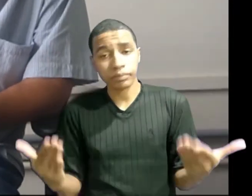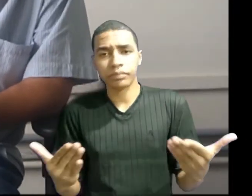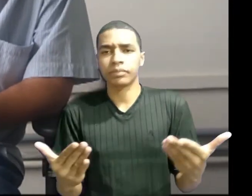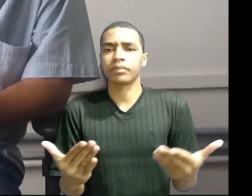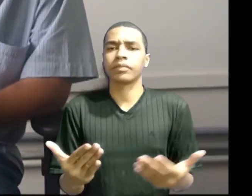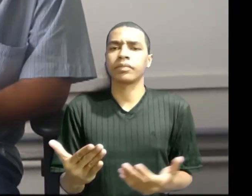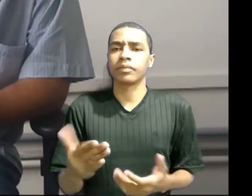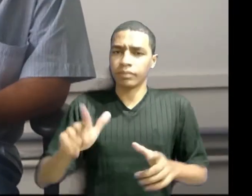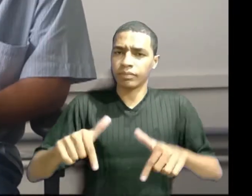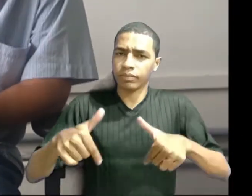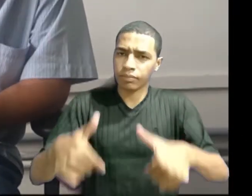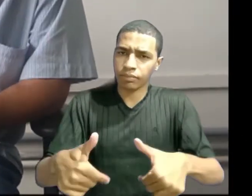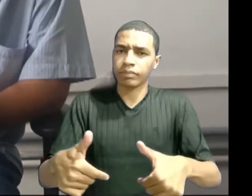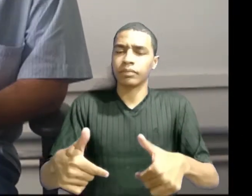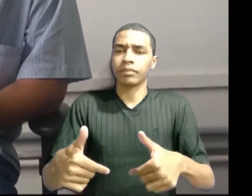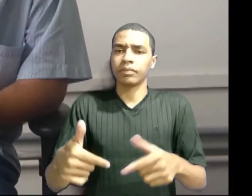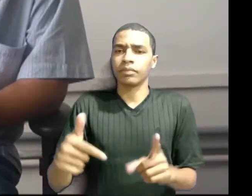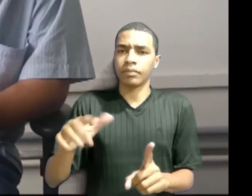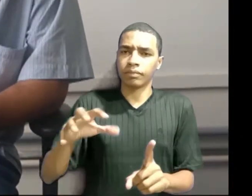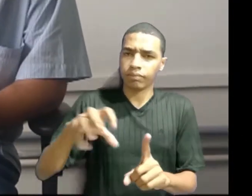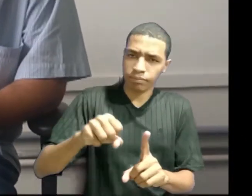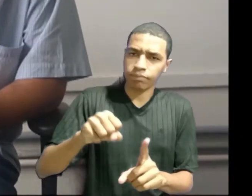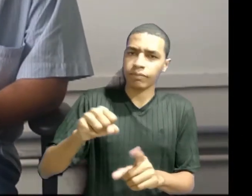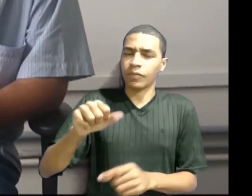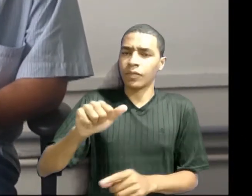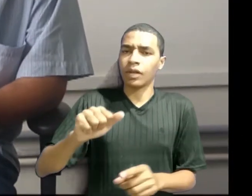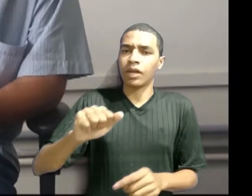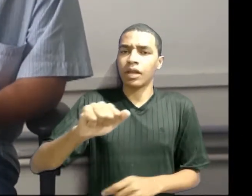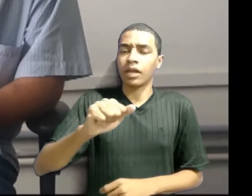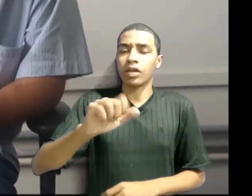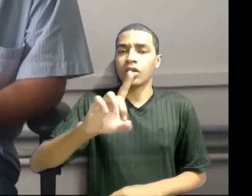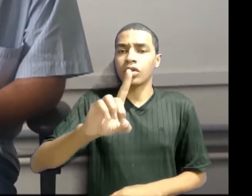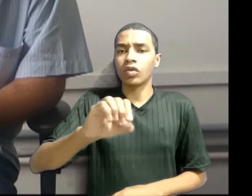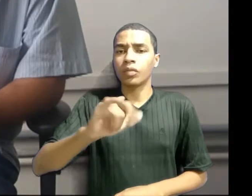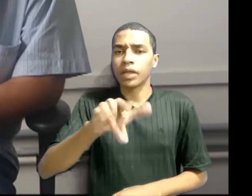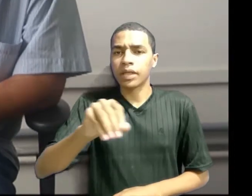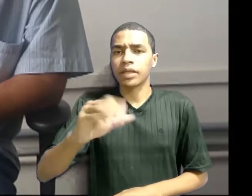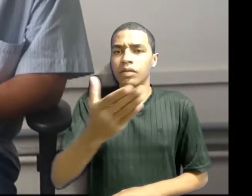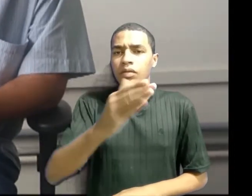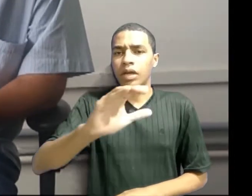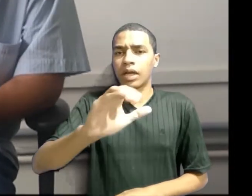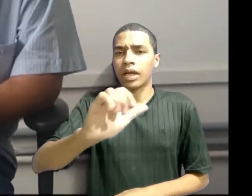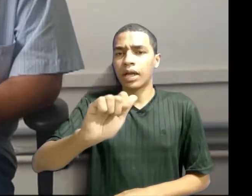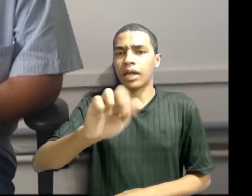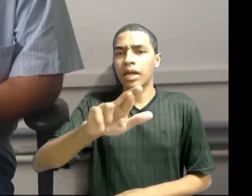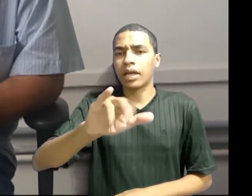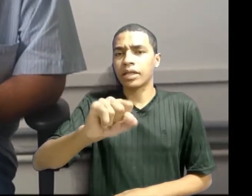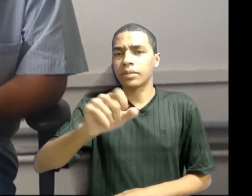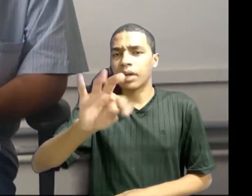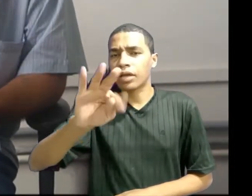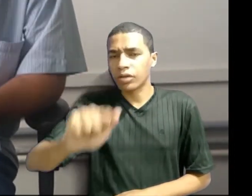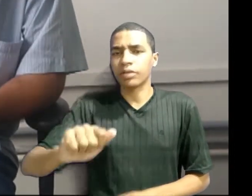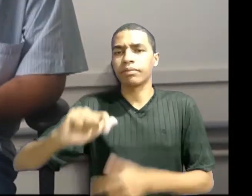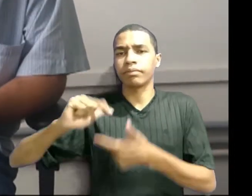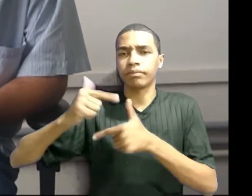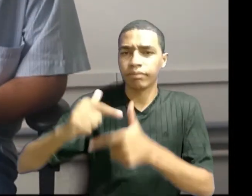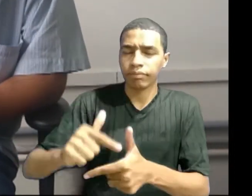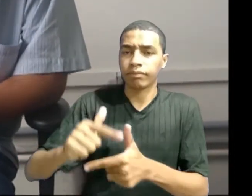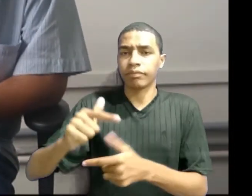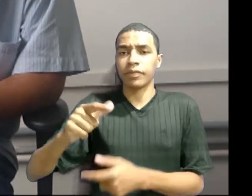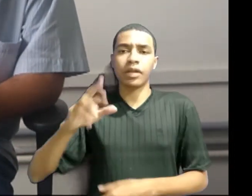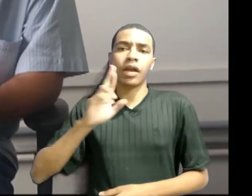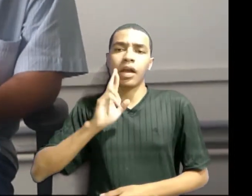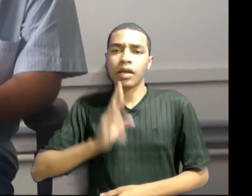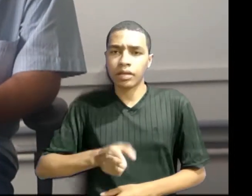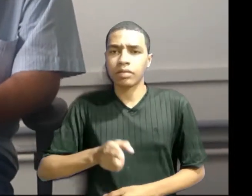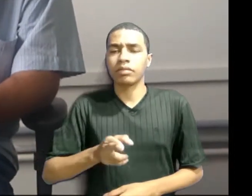Então a dominação carismática, a dominação tradicional e a dominação racional,